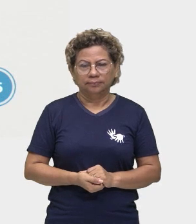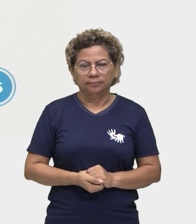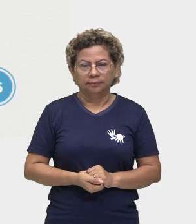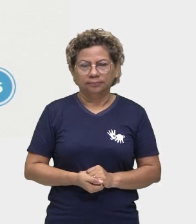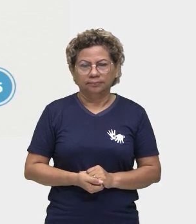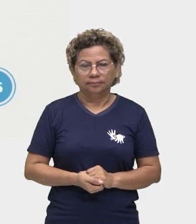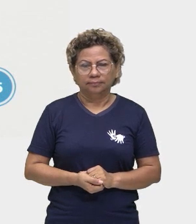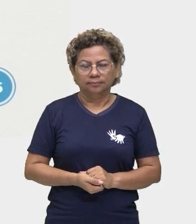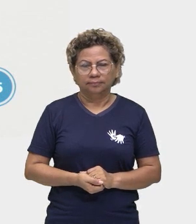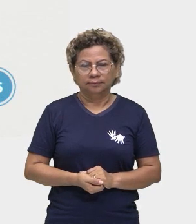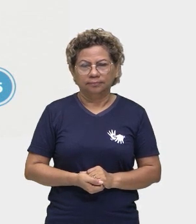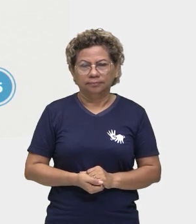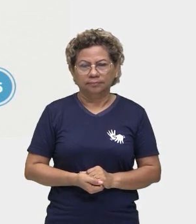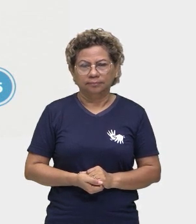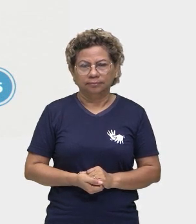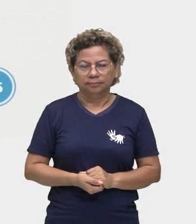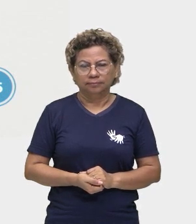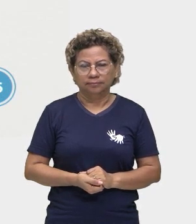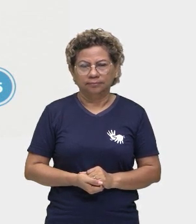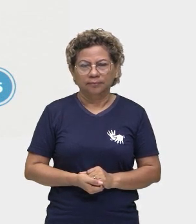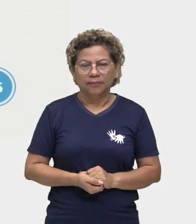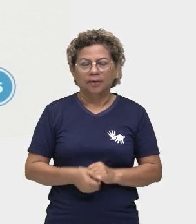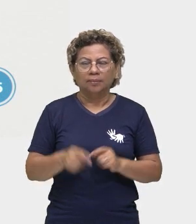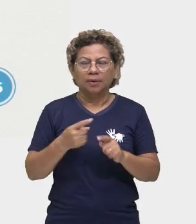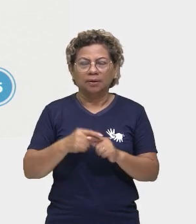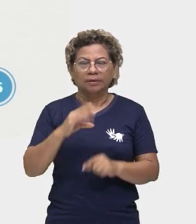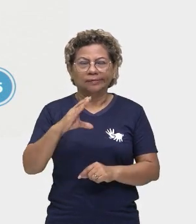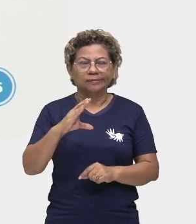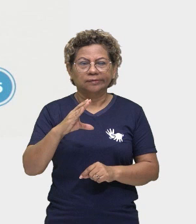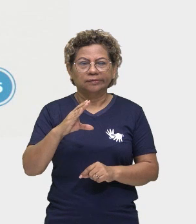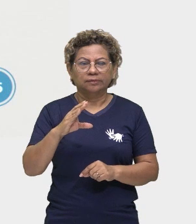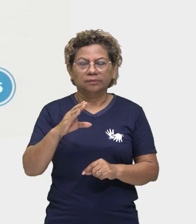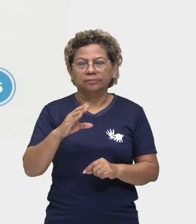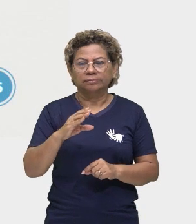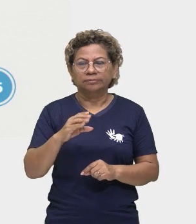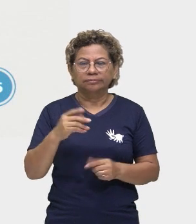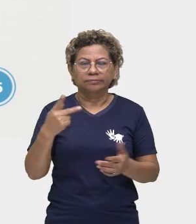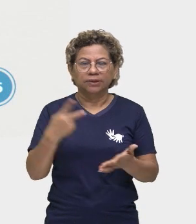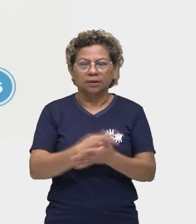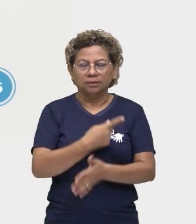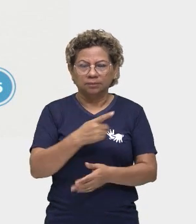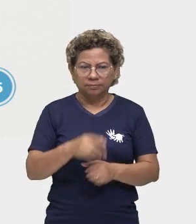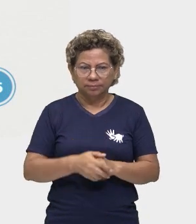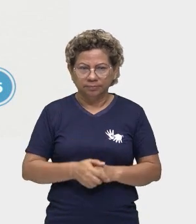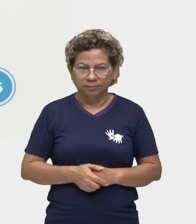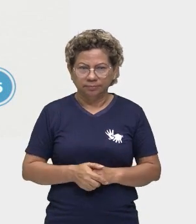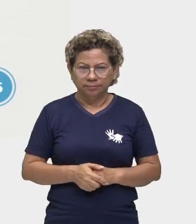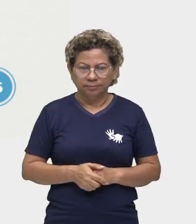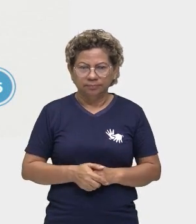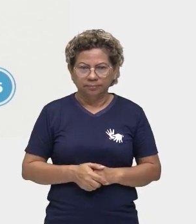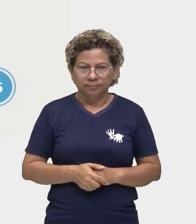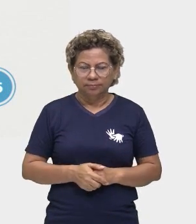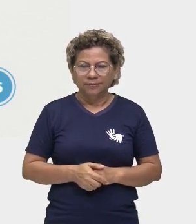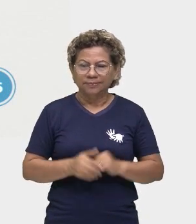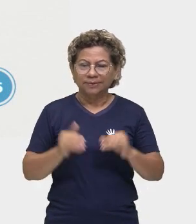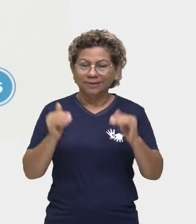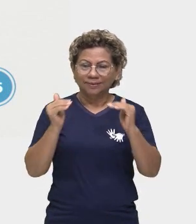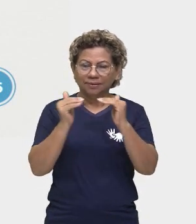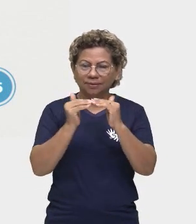C. É incorreta. Por quê? Um polígono é regular quando os seus ângulos internos têm a mesma